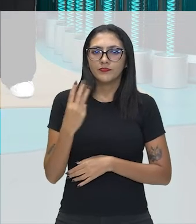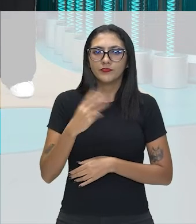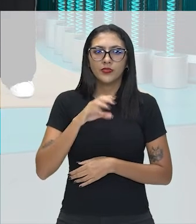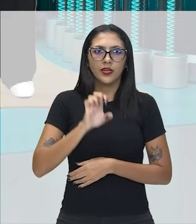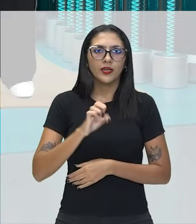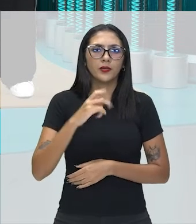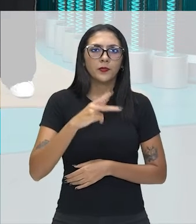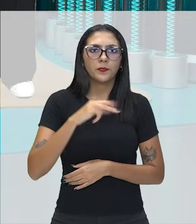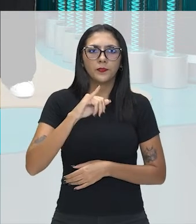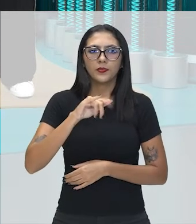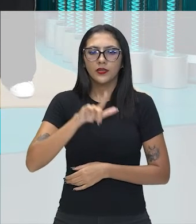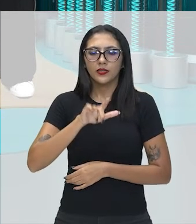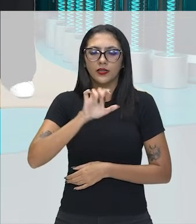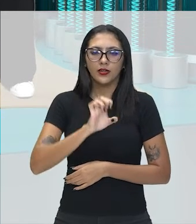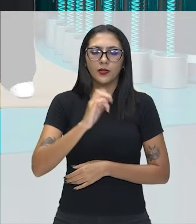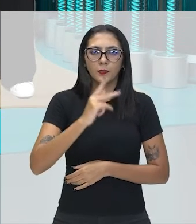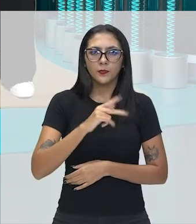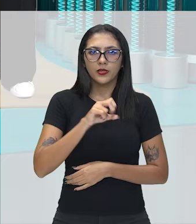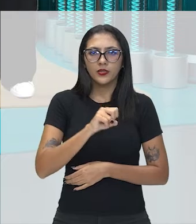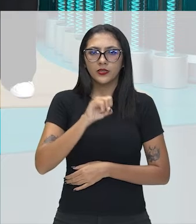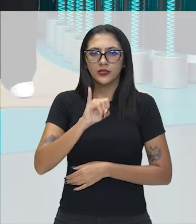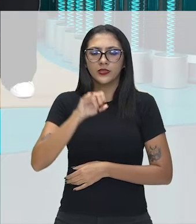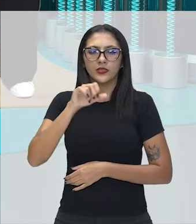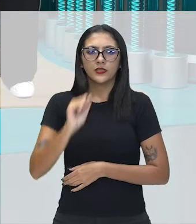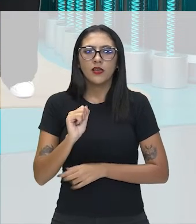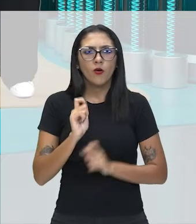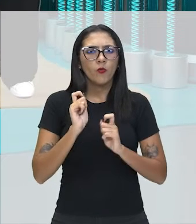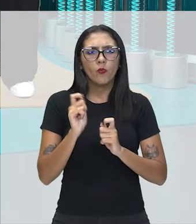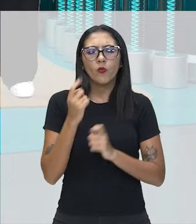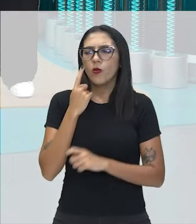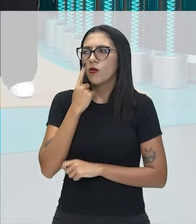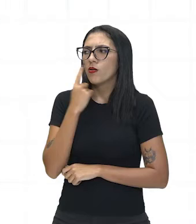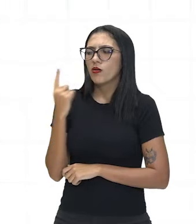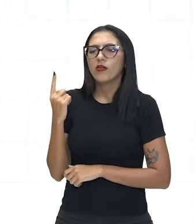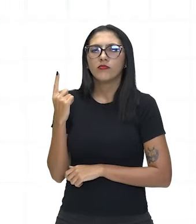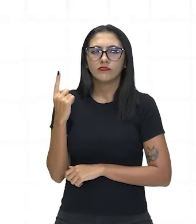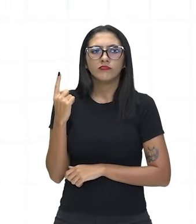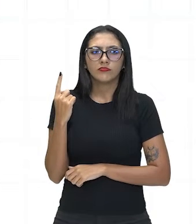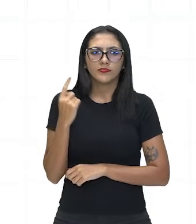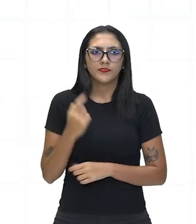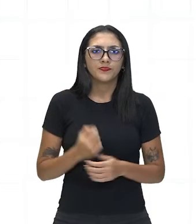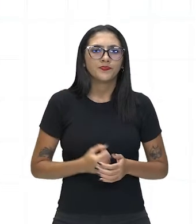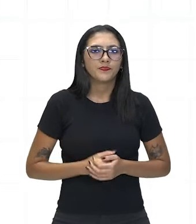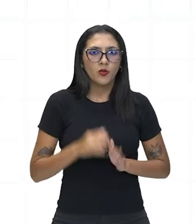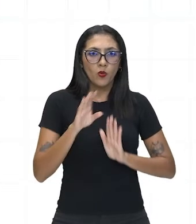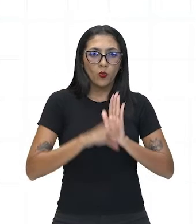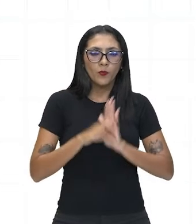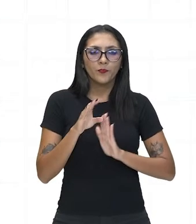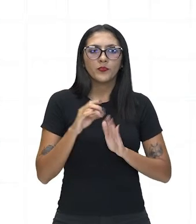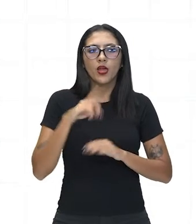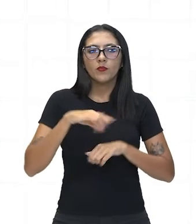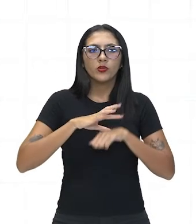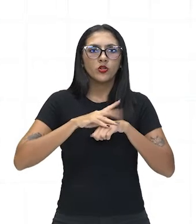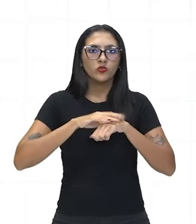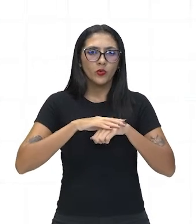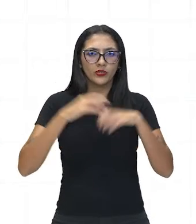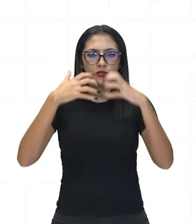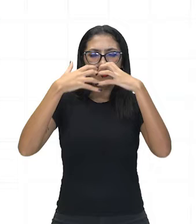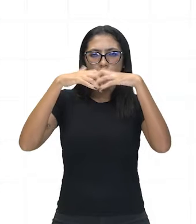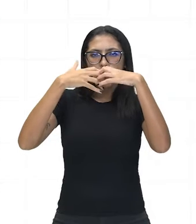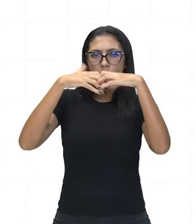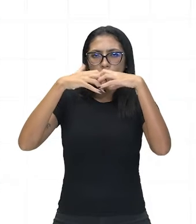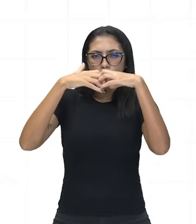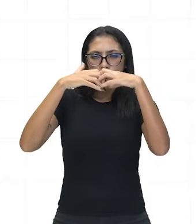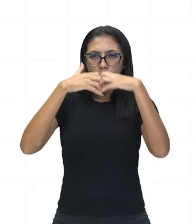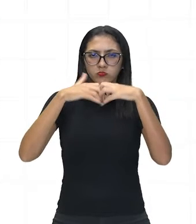epilepsia, colocando aí na tela para vocês o que é a definição da epilepsia. É uma doença neurológica do sistema nervoso